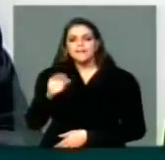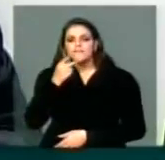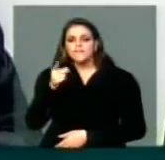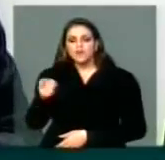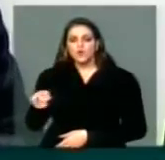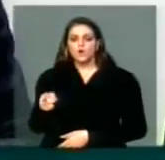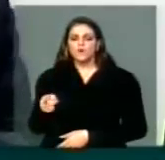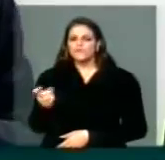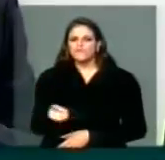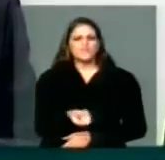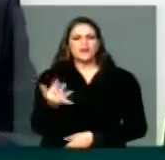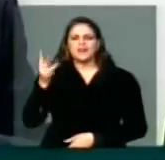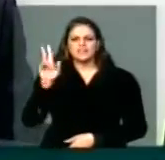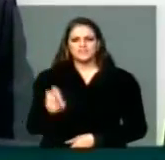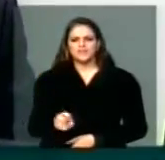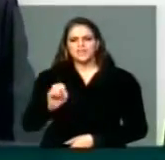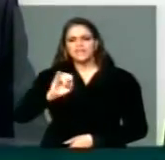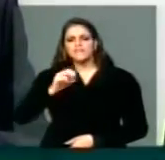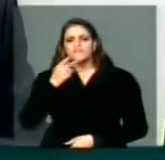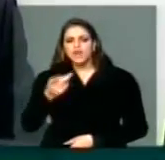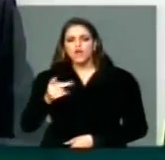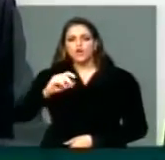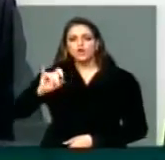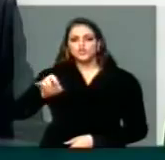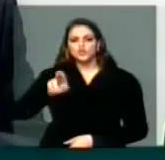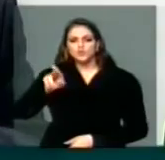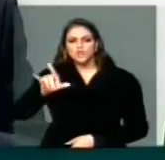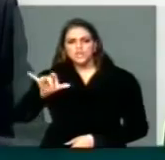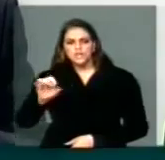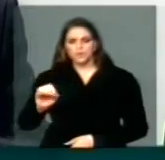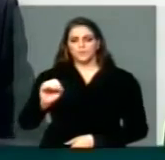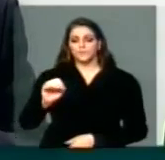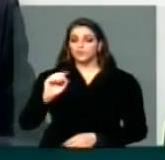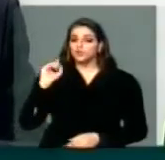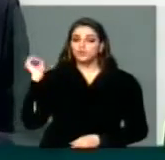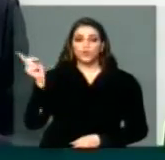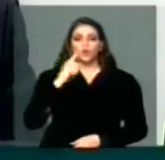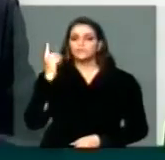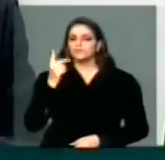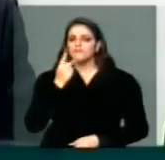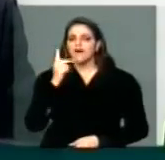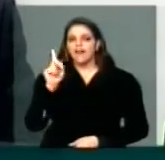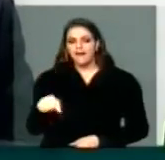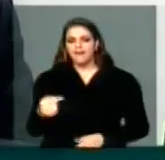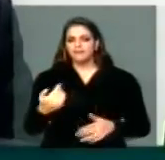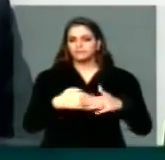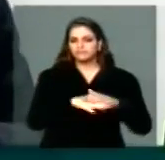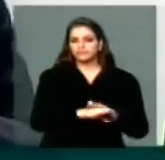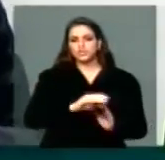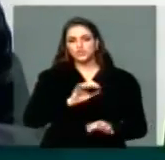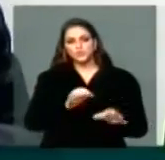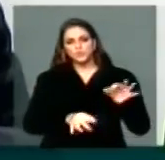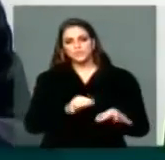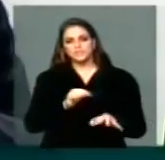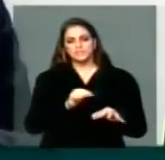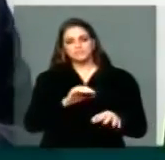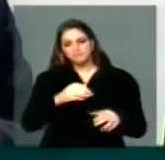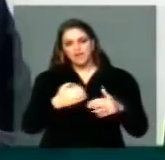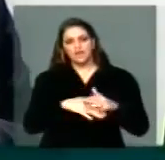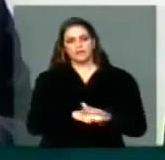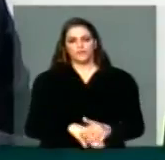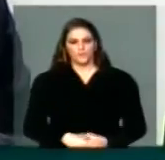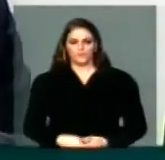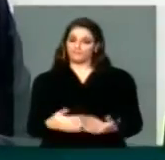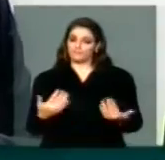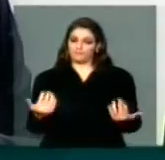faz menção do senhor Júlio Camargo, e todos eles reafirmam que essa delação foi arquivada no âmbito do juízo. Ou seja, aquilo que o